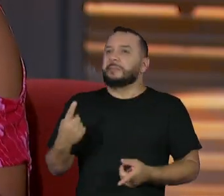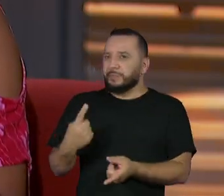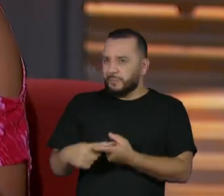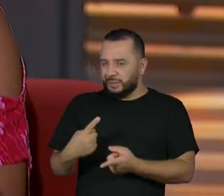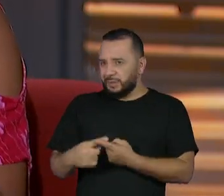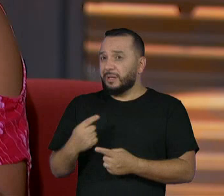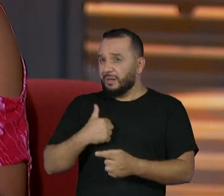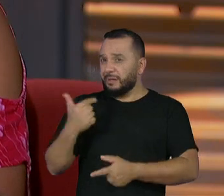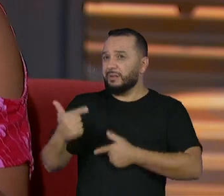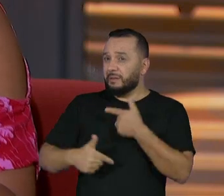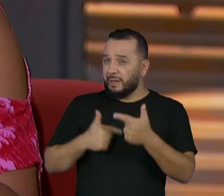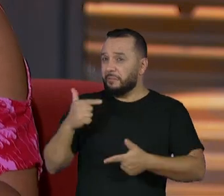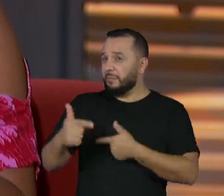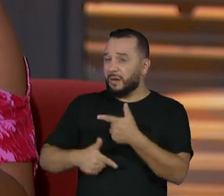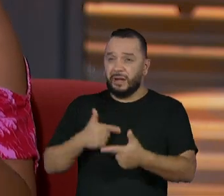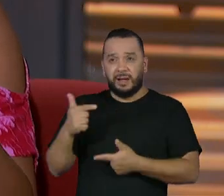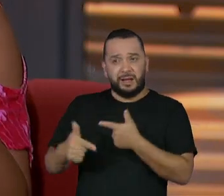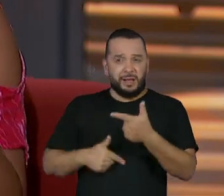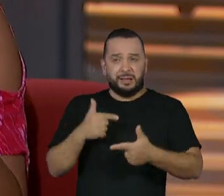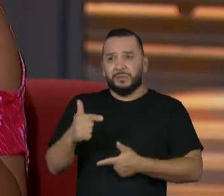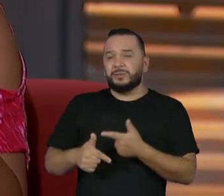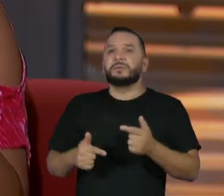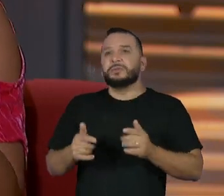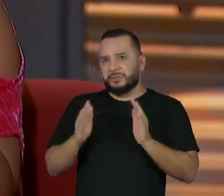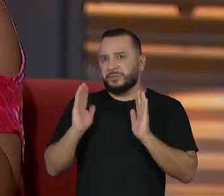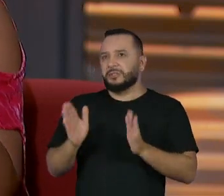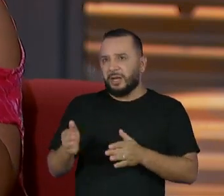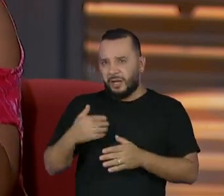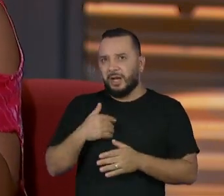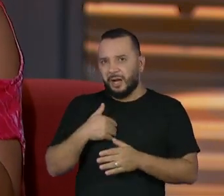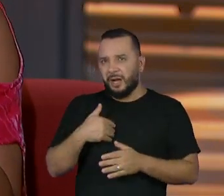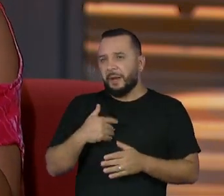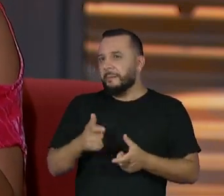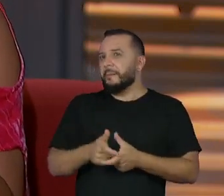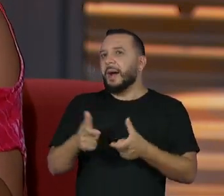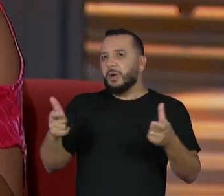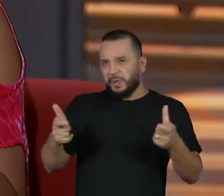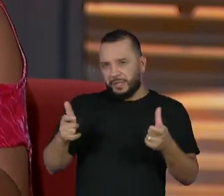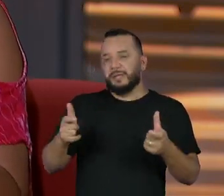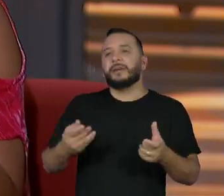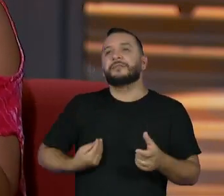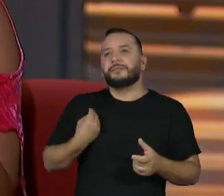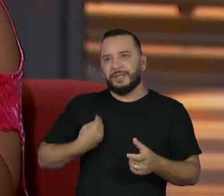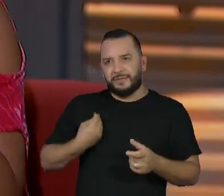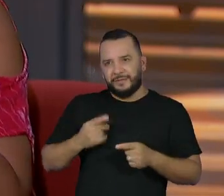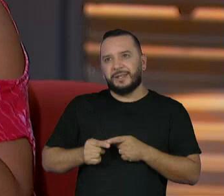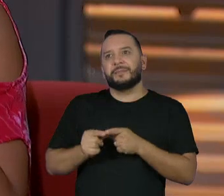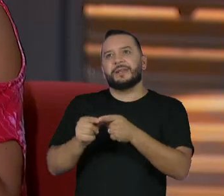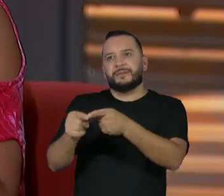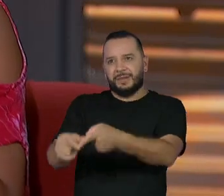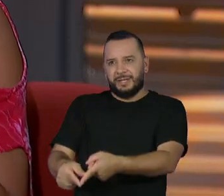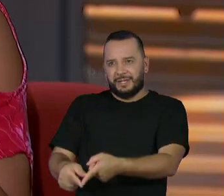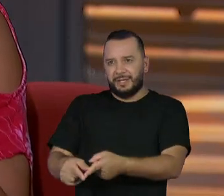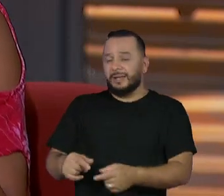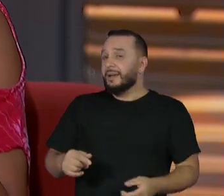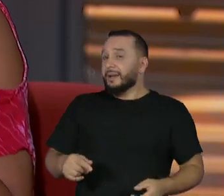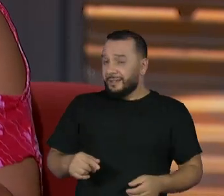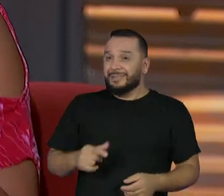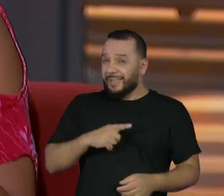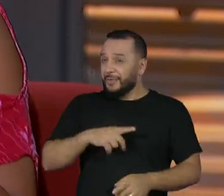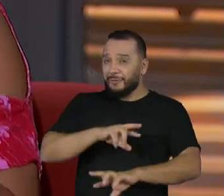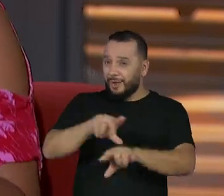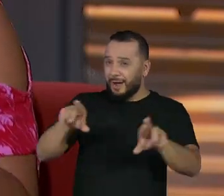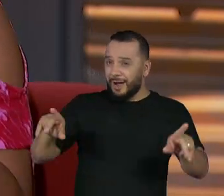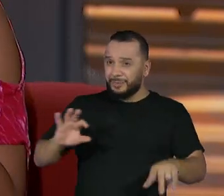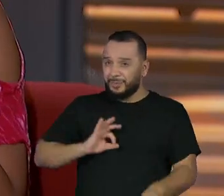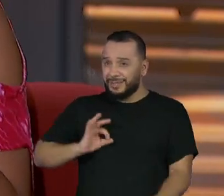de trabalho que é absurda. São trabalhadores, são majoritariamente periféricos também, muitos deles negros